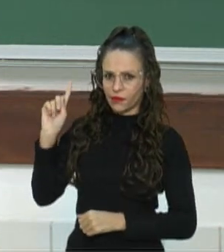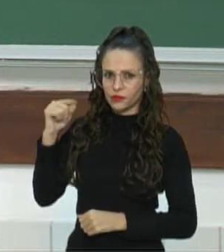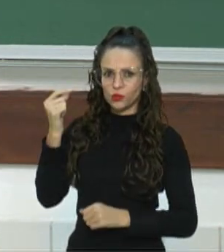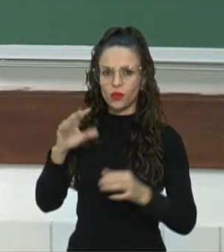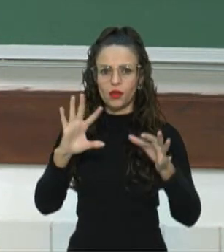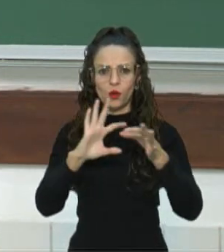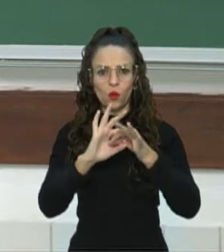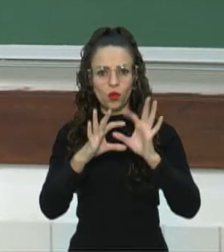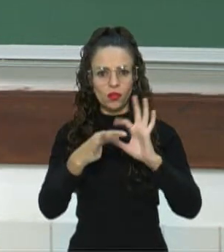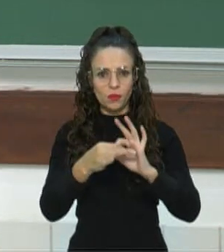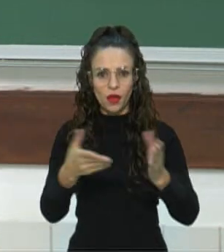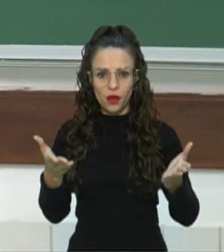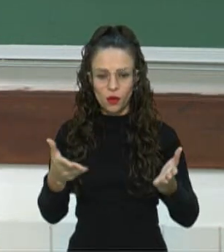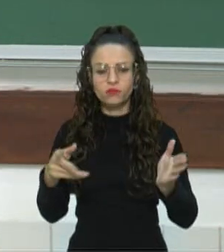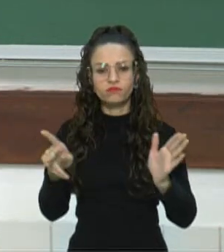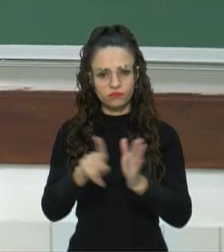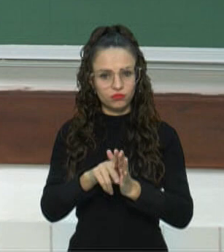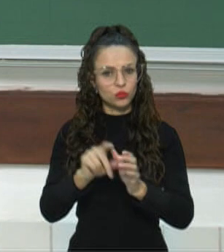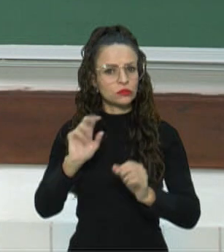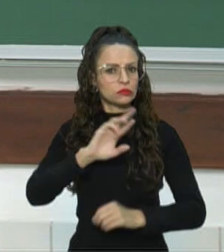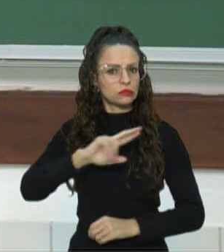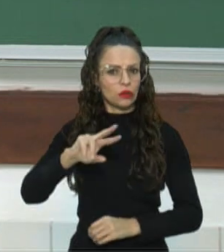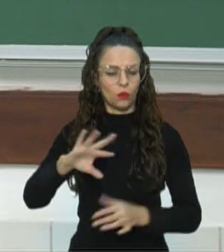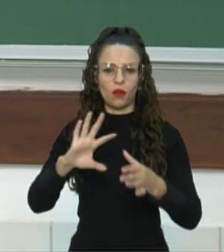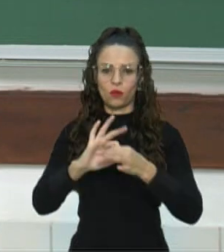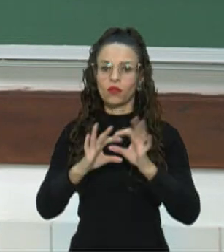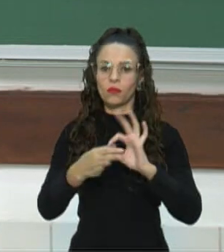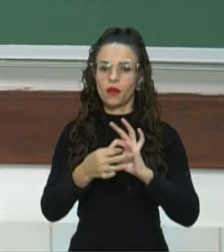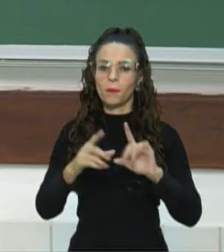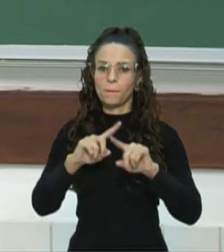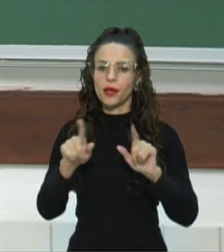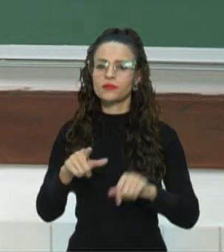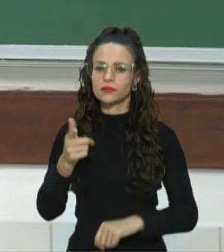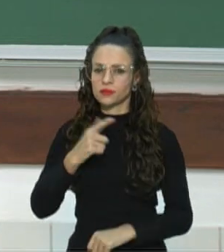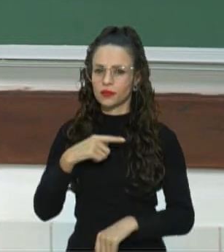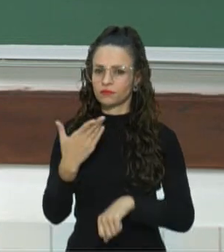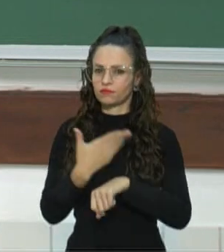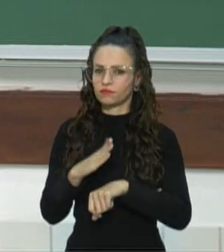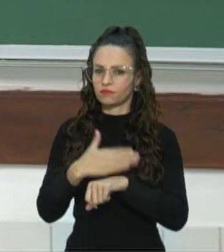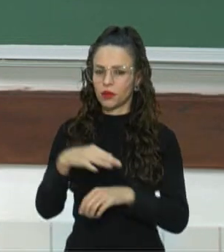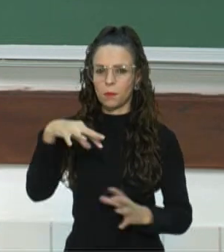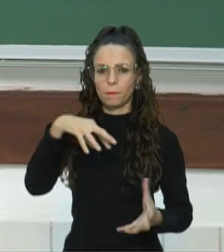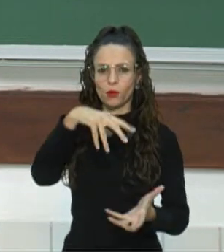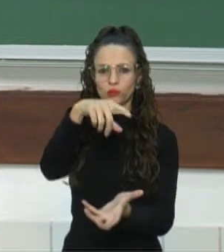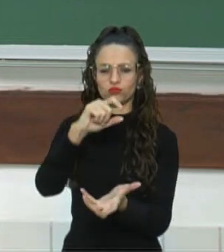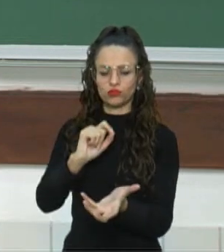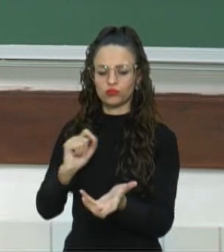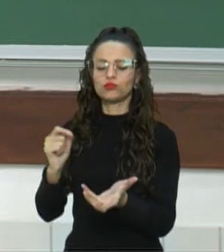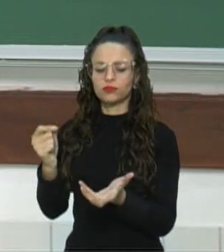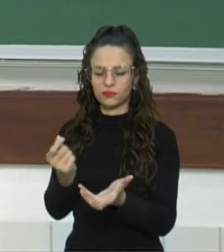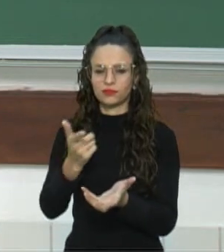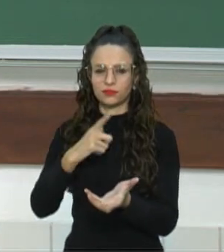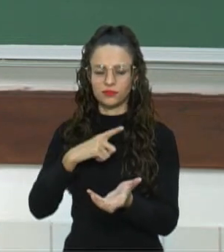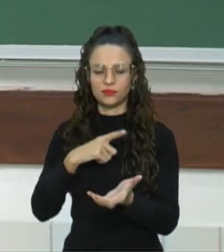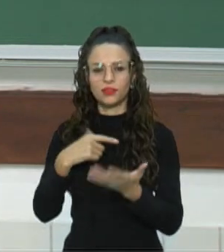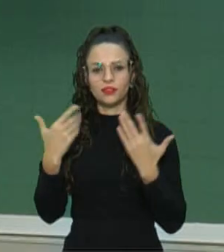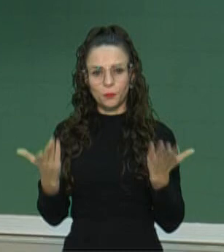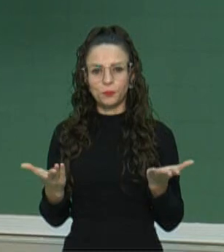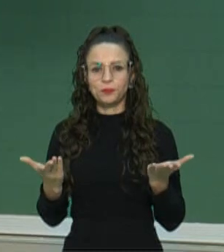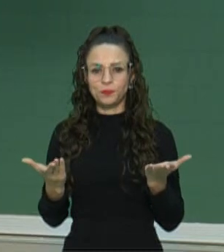lutas não olímpicas, mas também que tem grande adesão, grande prática no mundo todo. Então, trazemos as últimas modalidades